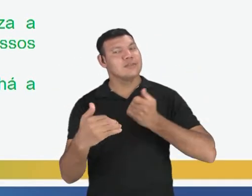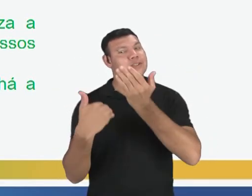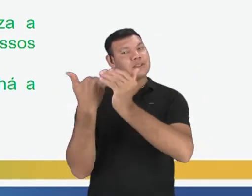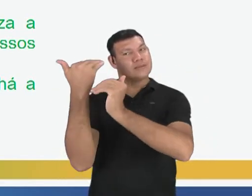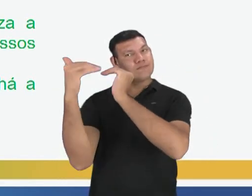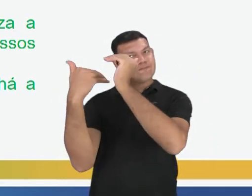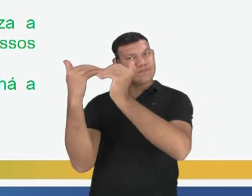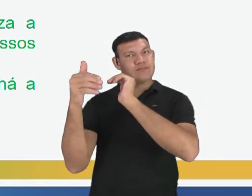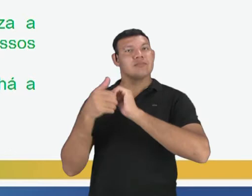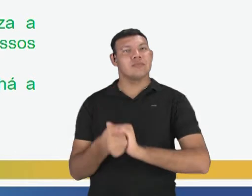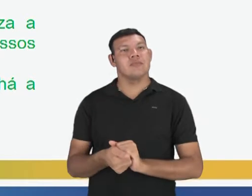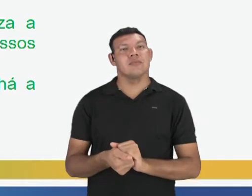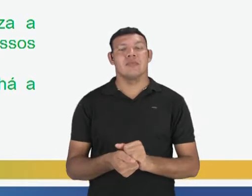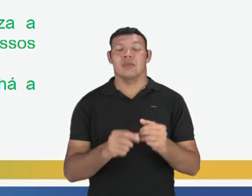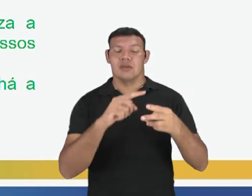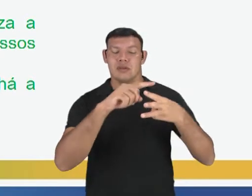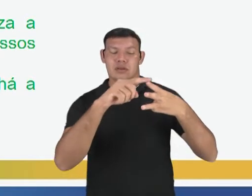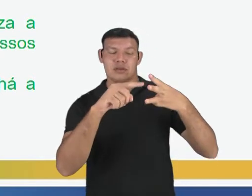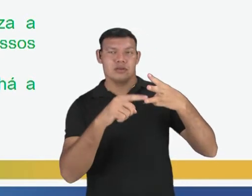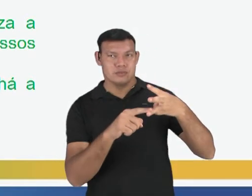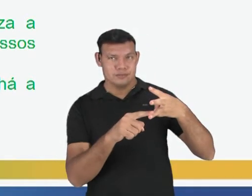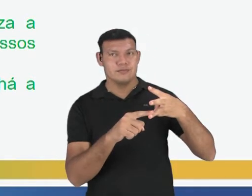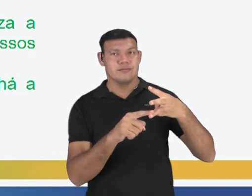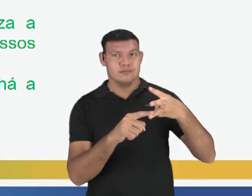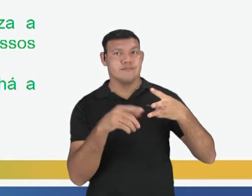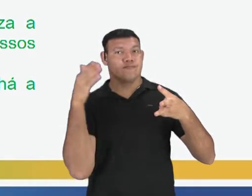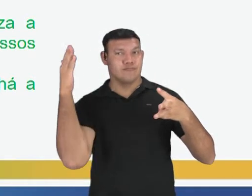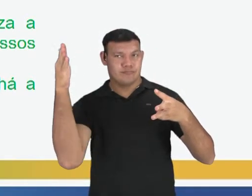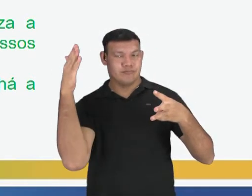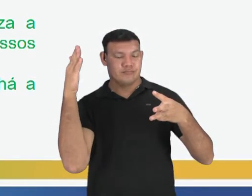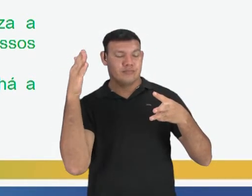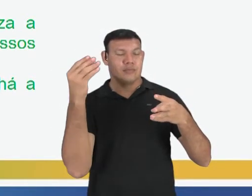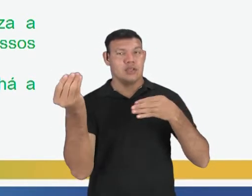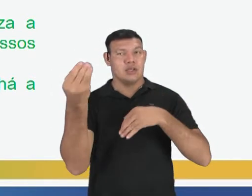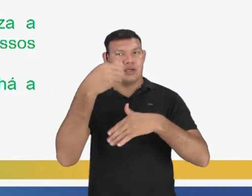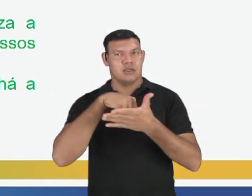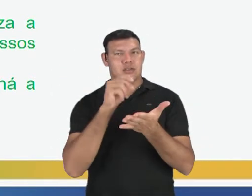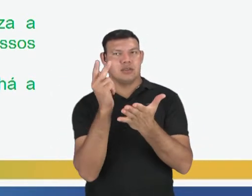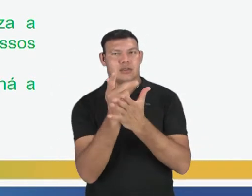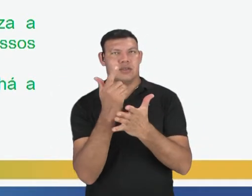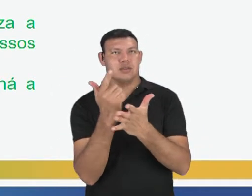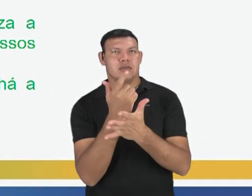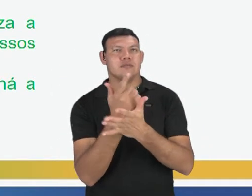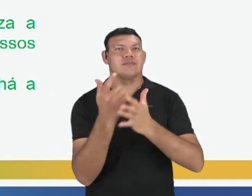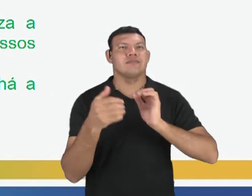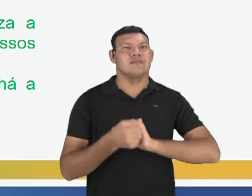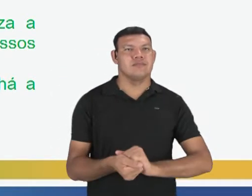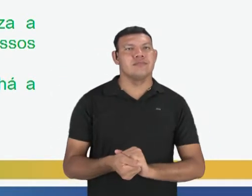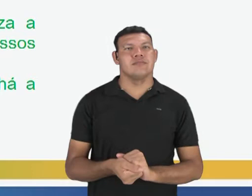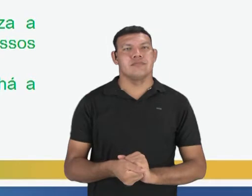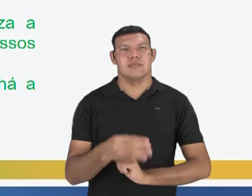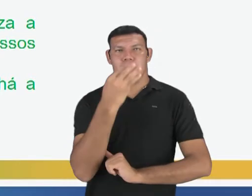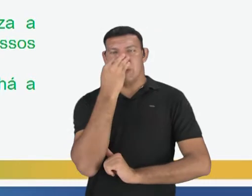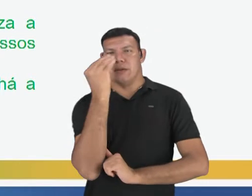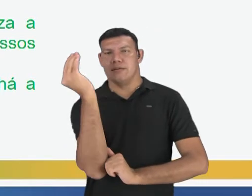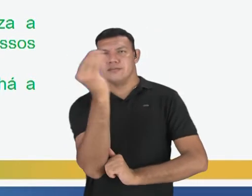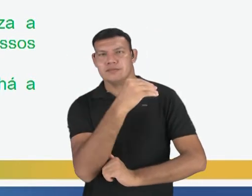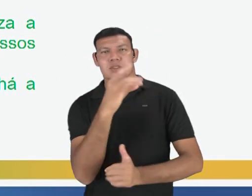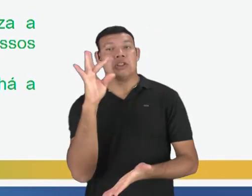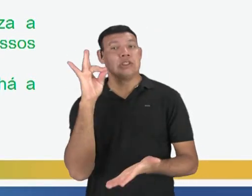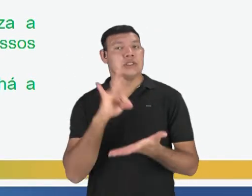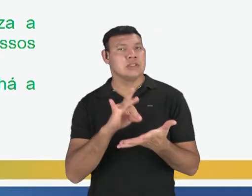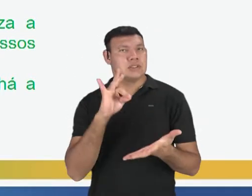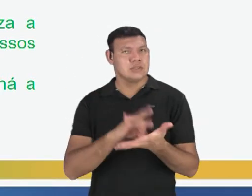desenvolver. Então, existem três teses presentes na sua obra. A rejeição do realismo. O que